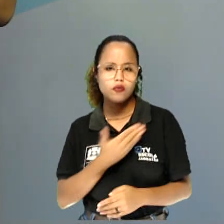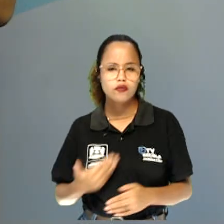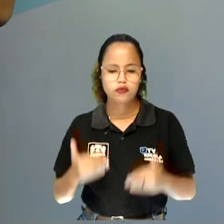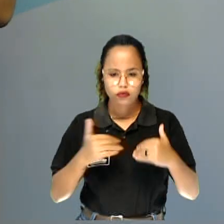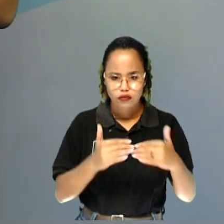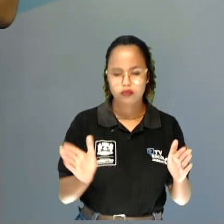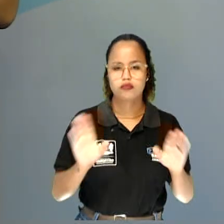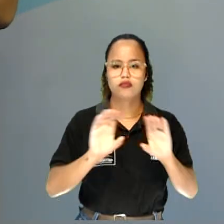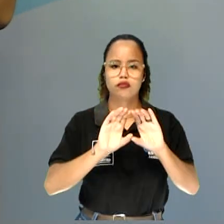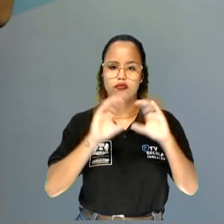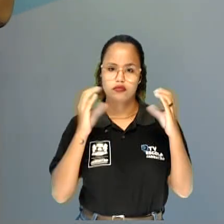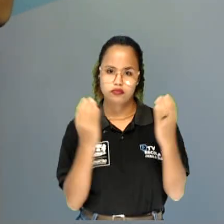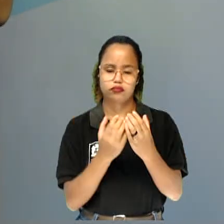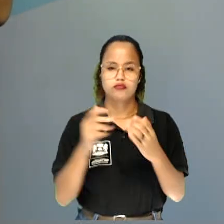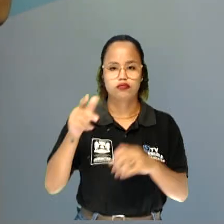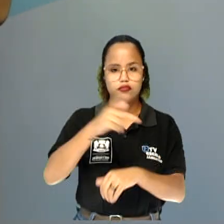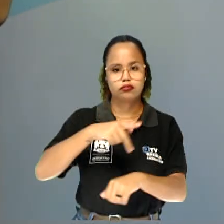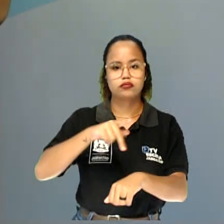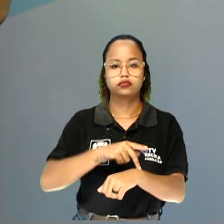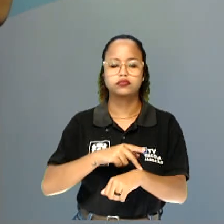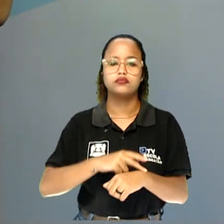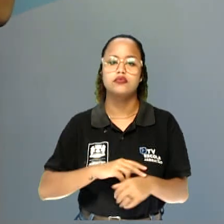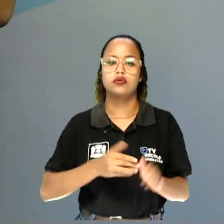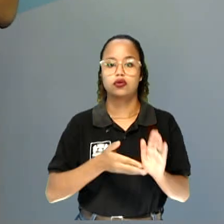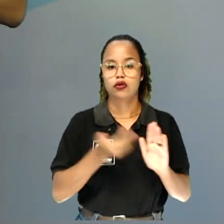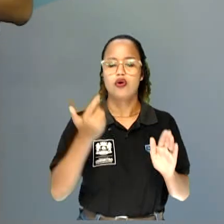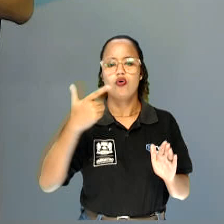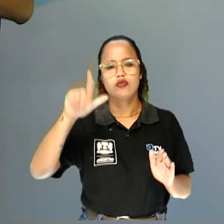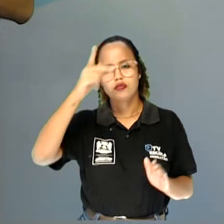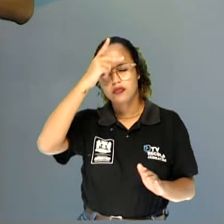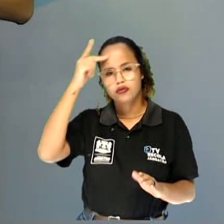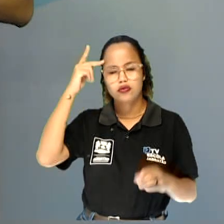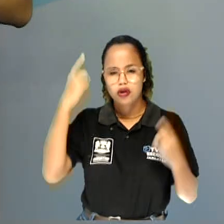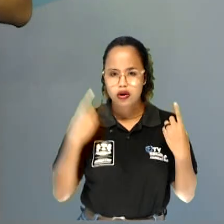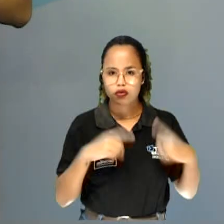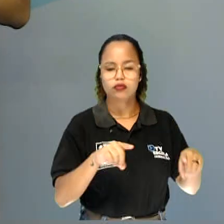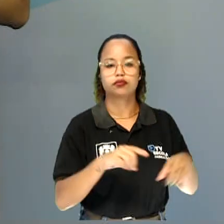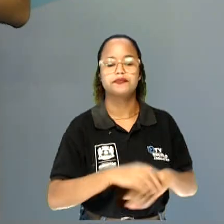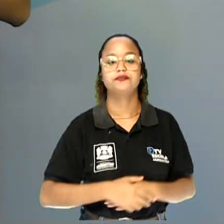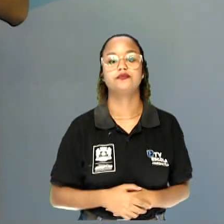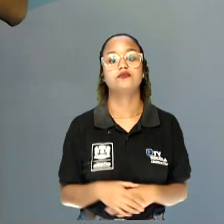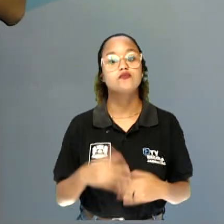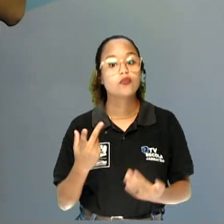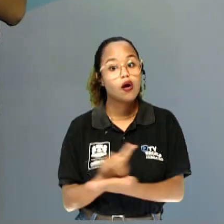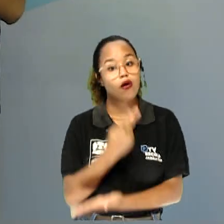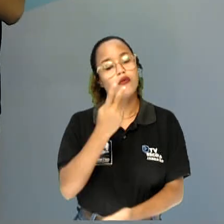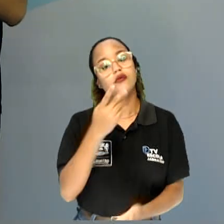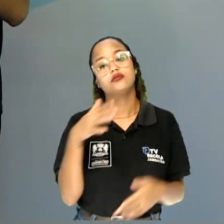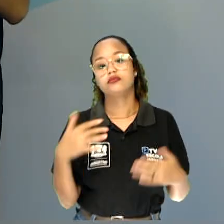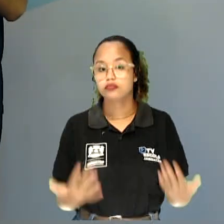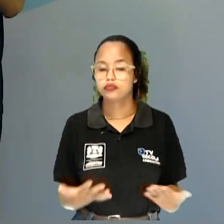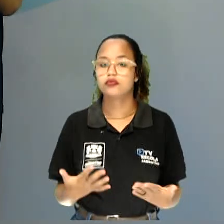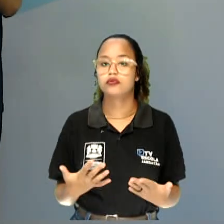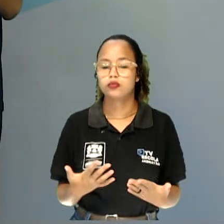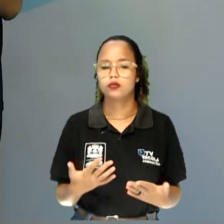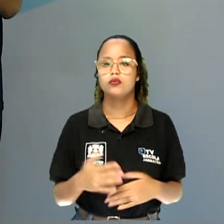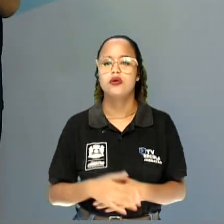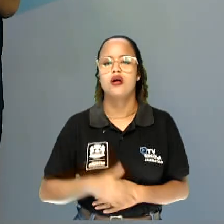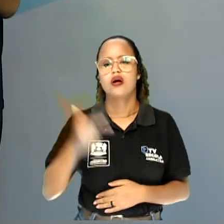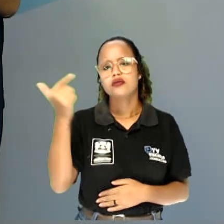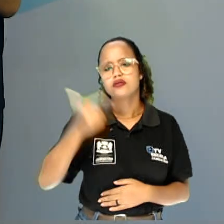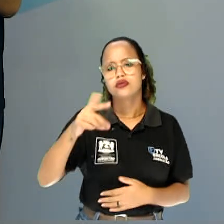Nacional e afastou os chefes do governo estaduais e adversários. Vai acontecer, então, a chamada